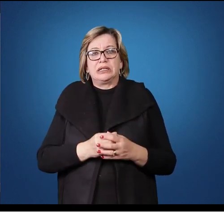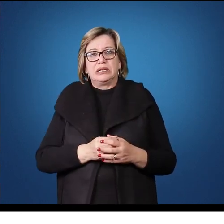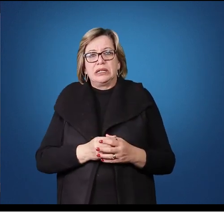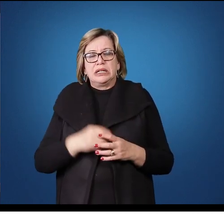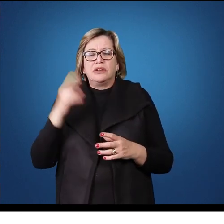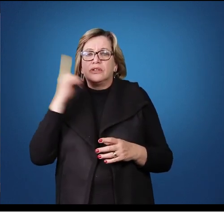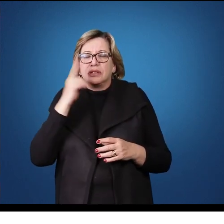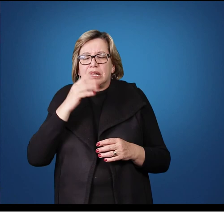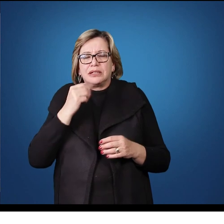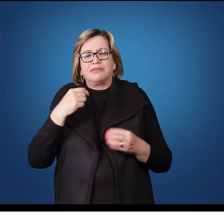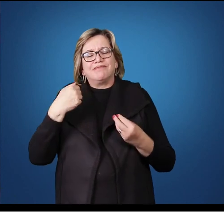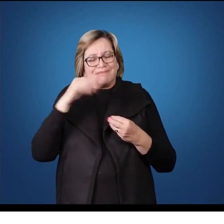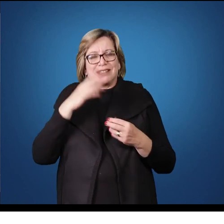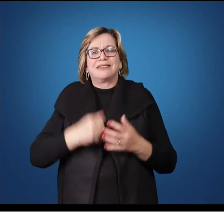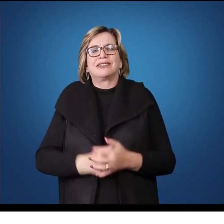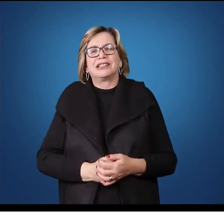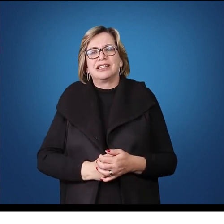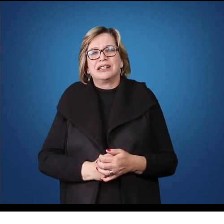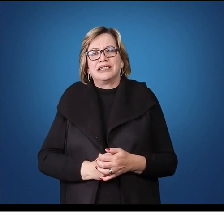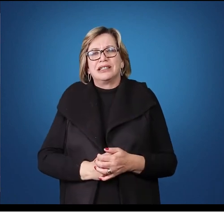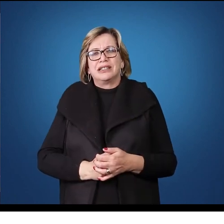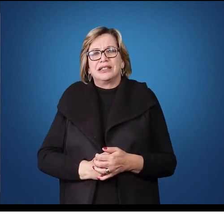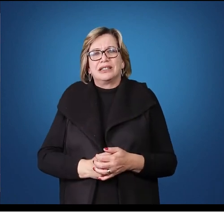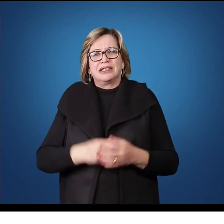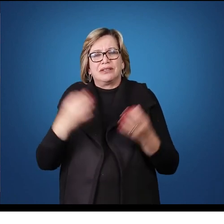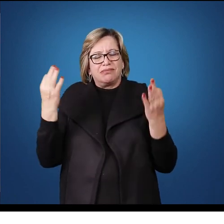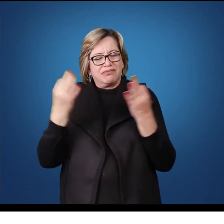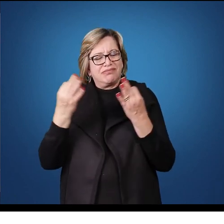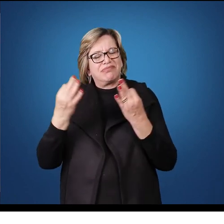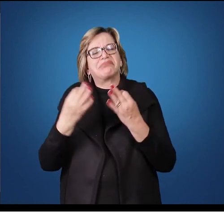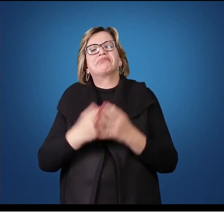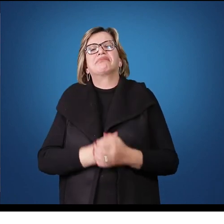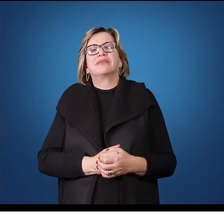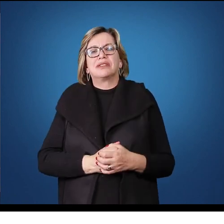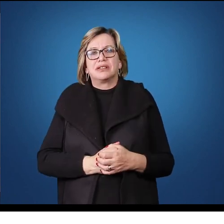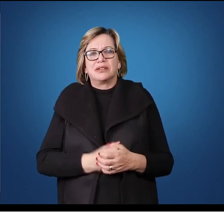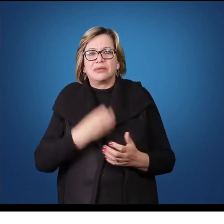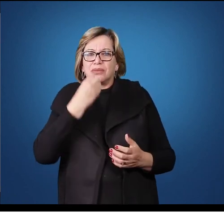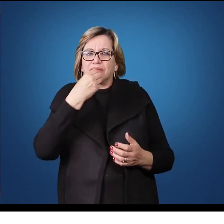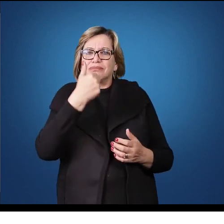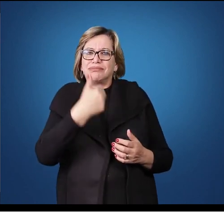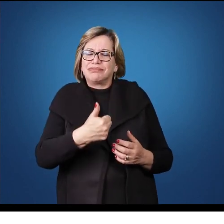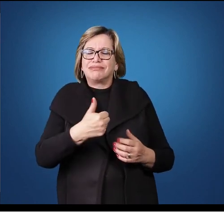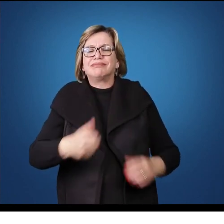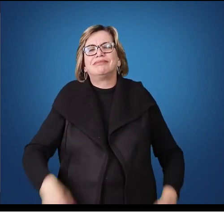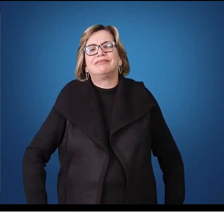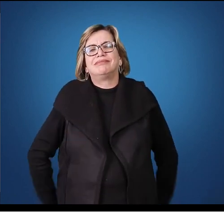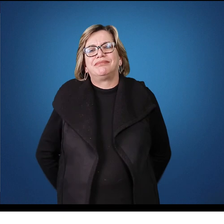veloz para finalizar. Isso. Ótimo.